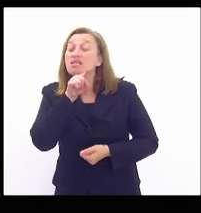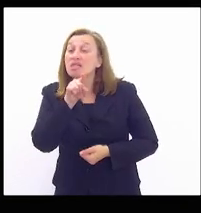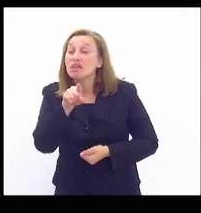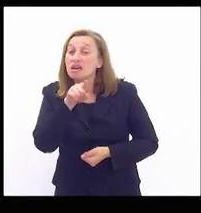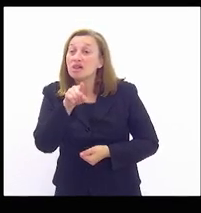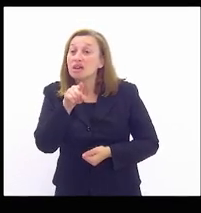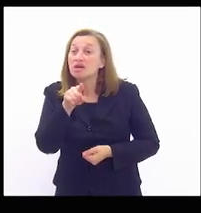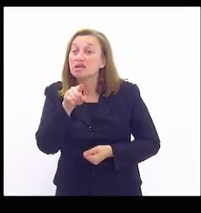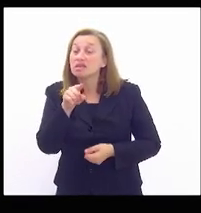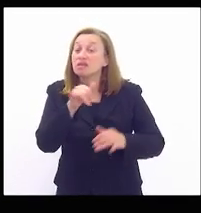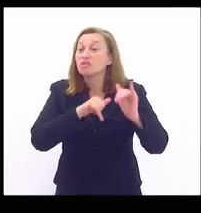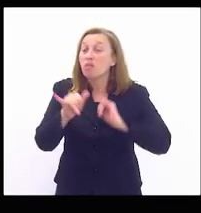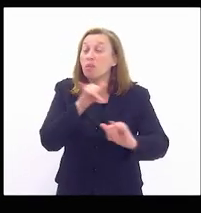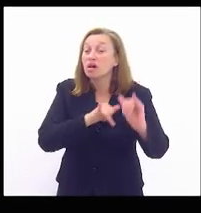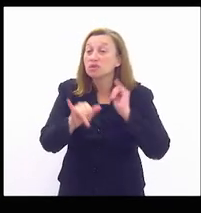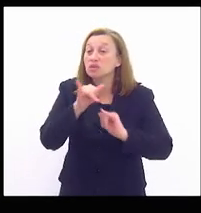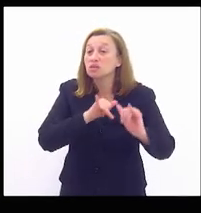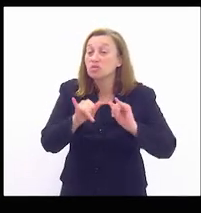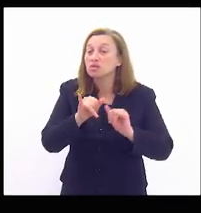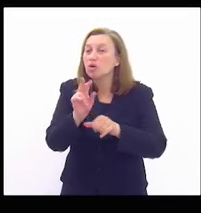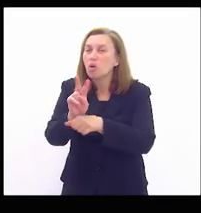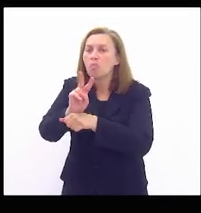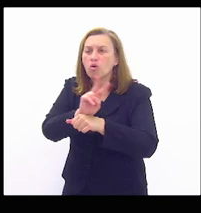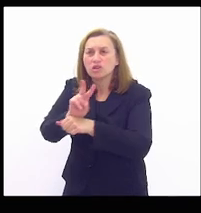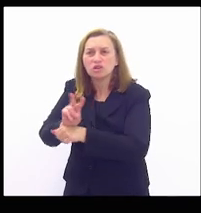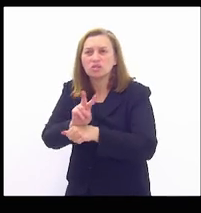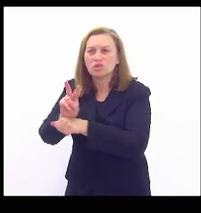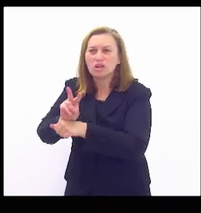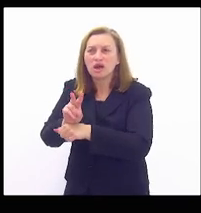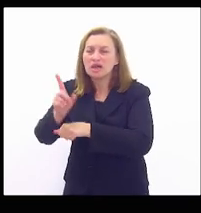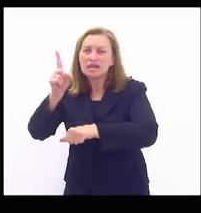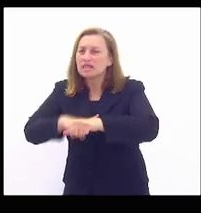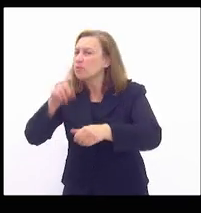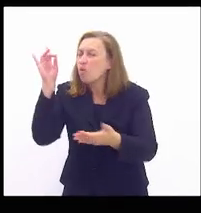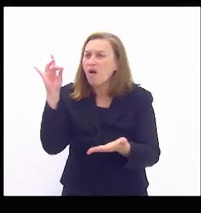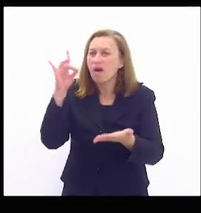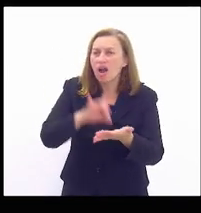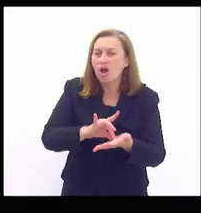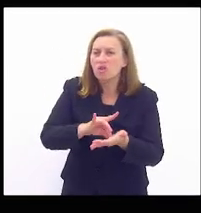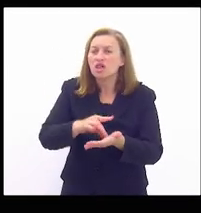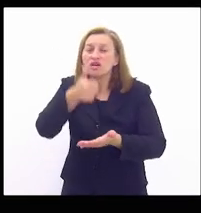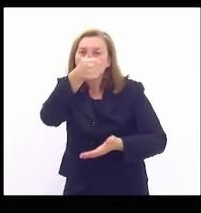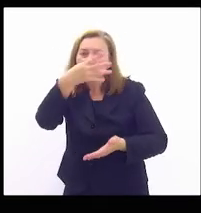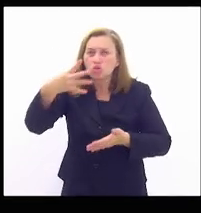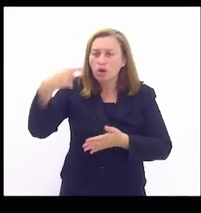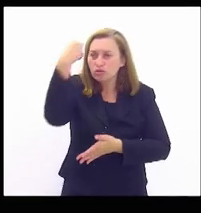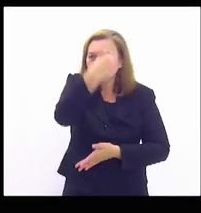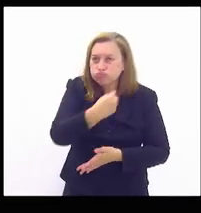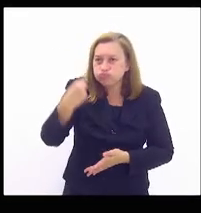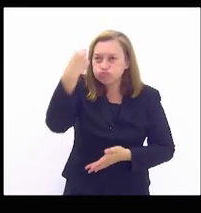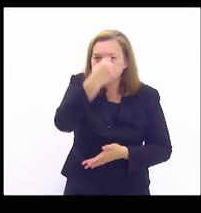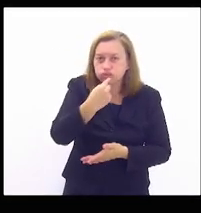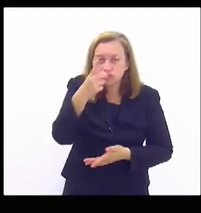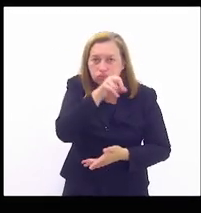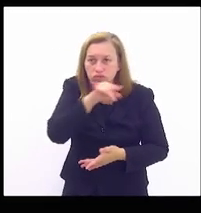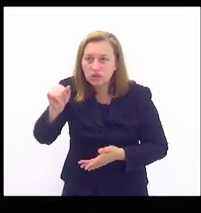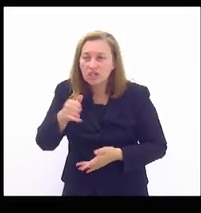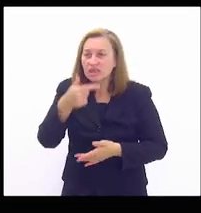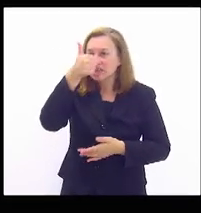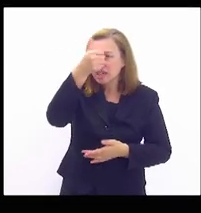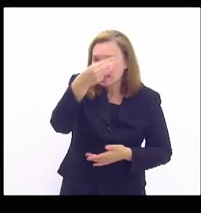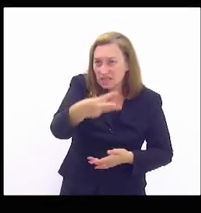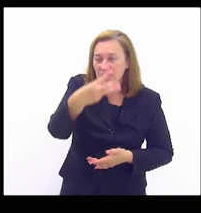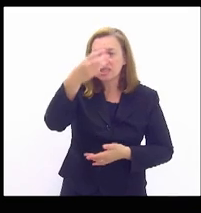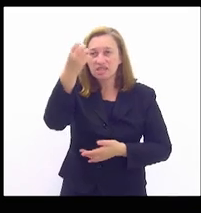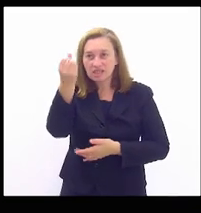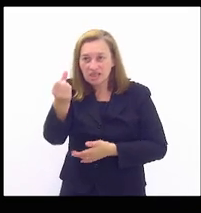Esses parâmetros são monitorados em tempo real, 24 horas por dia, os 365 dias